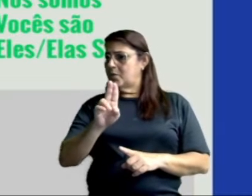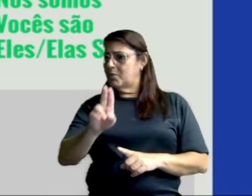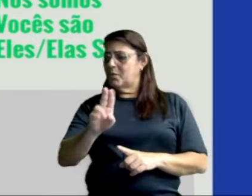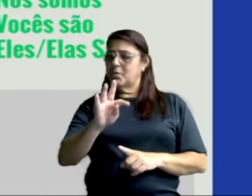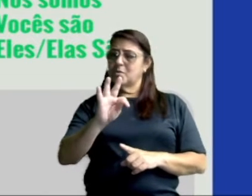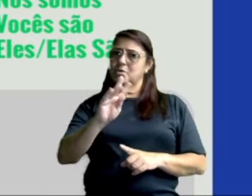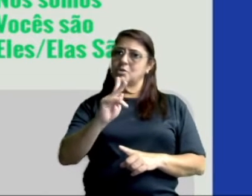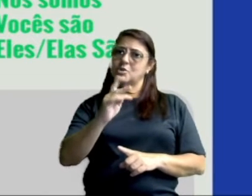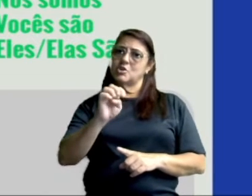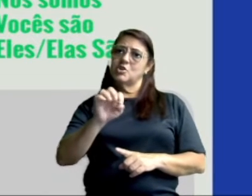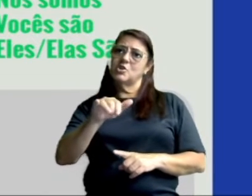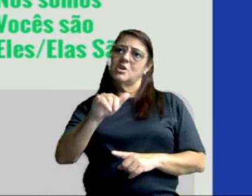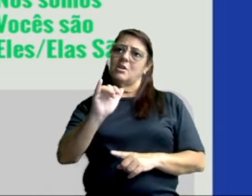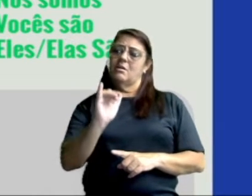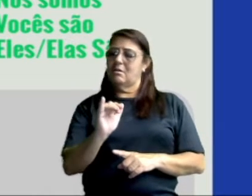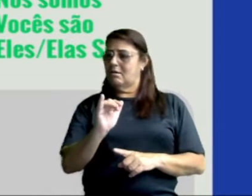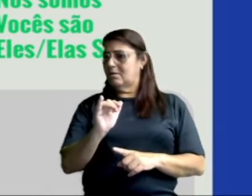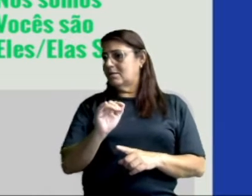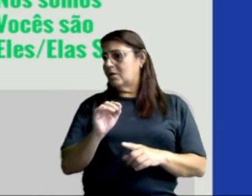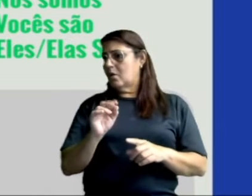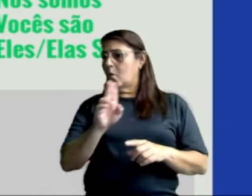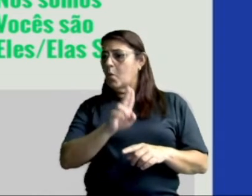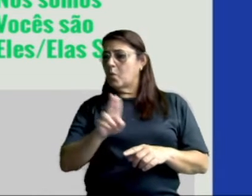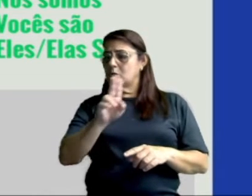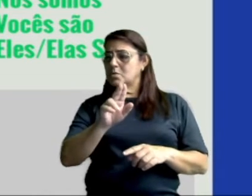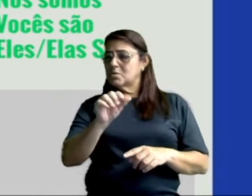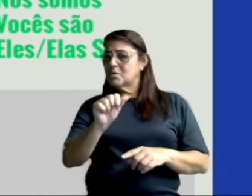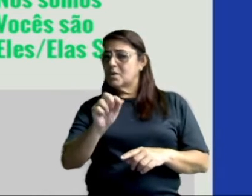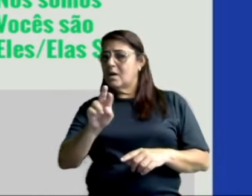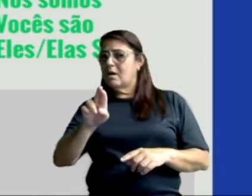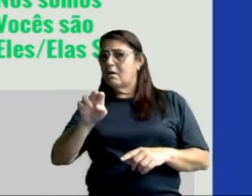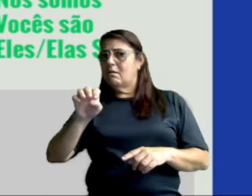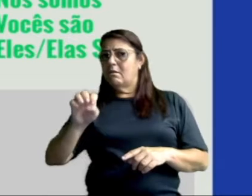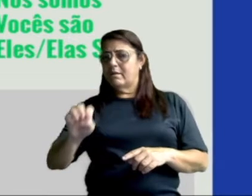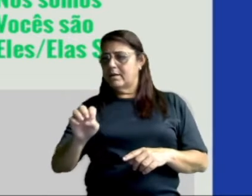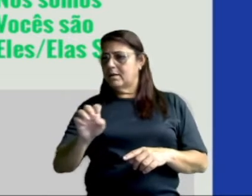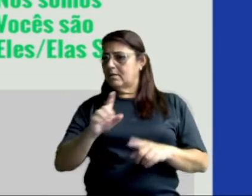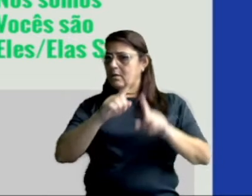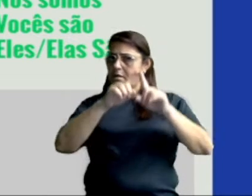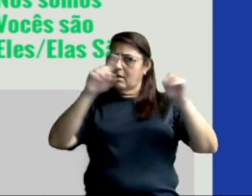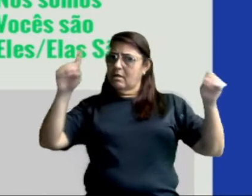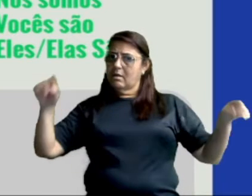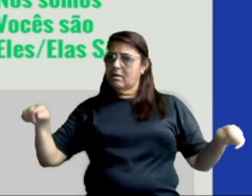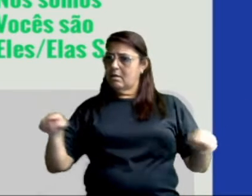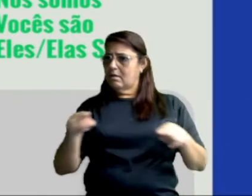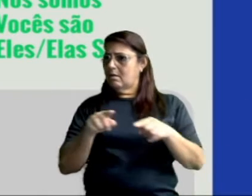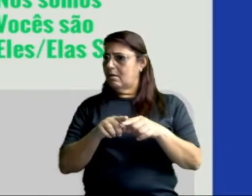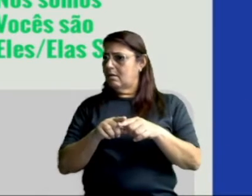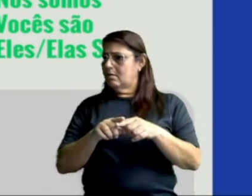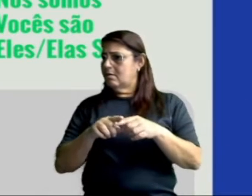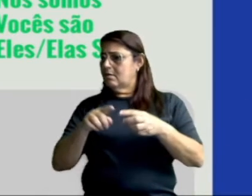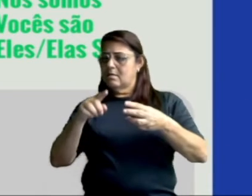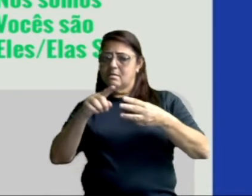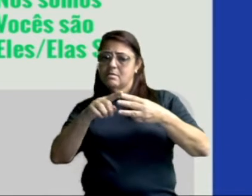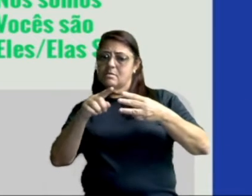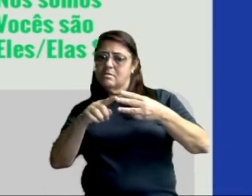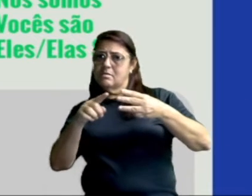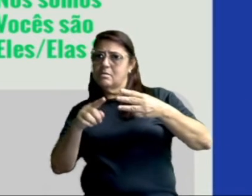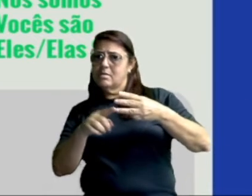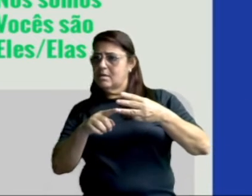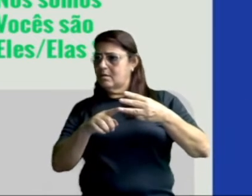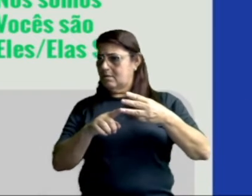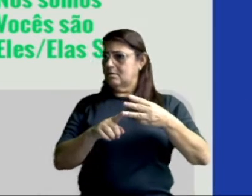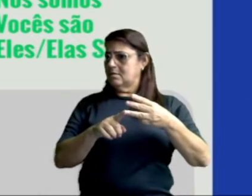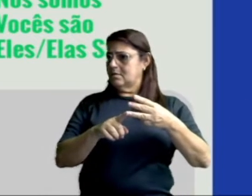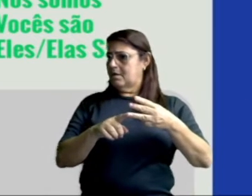a forma de are. Então, se vocês notaram, eu tenho uma distribuição aí desse quadrinho em 3 palavras: